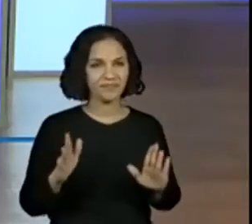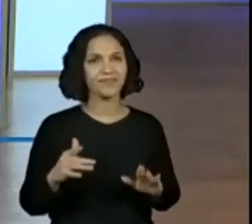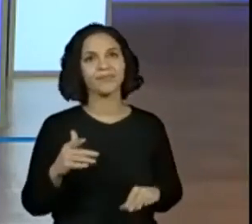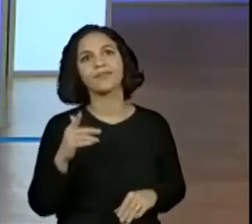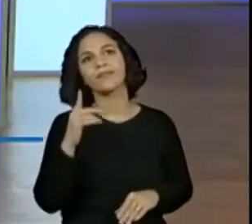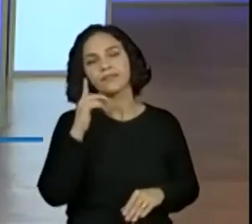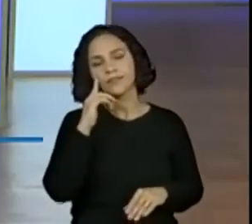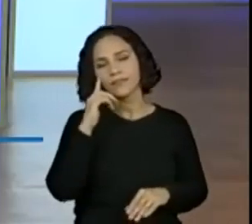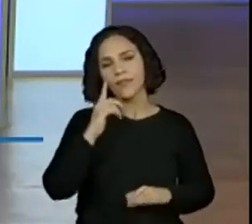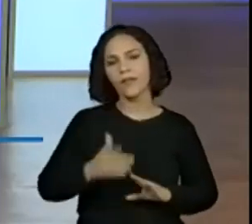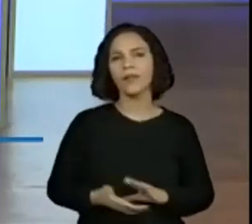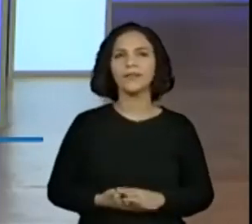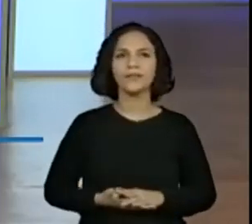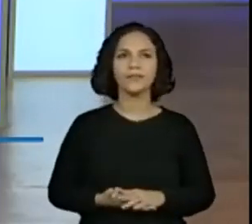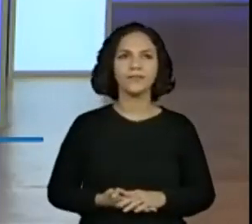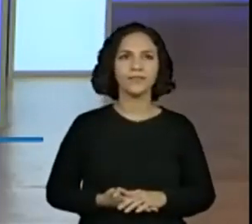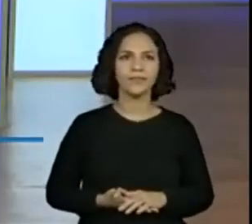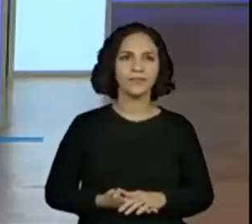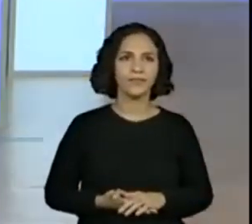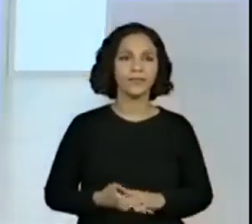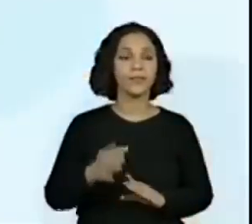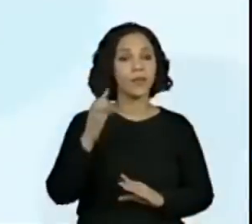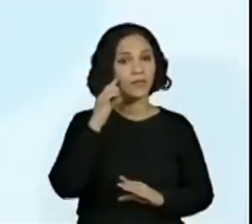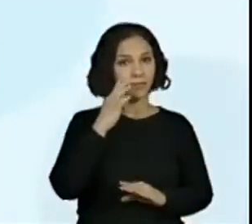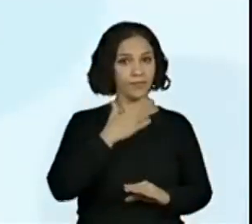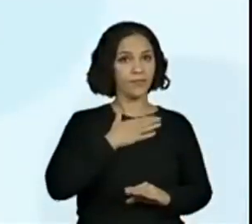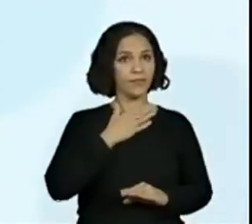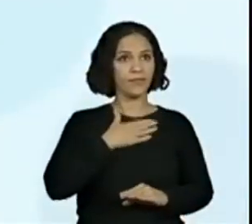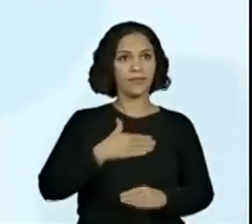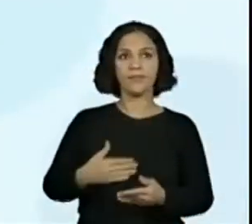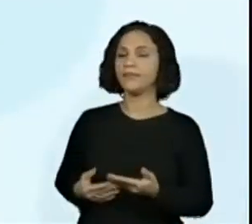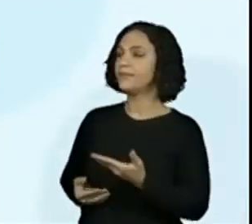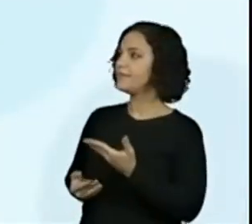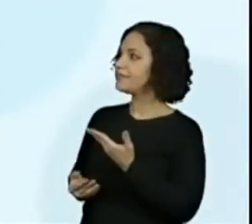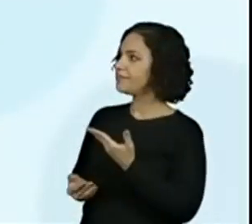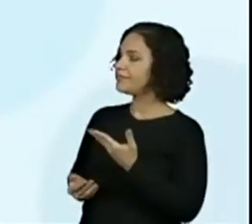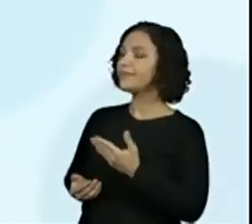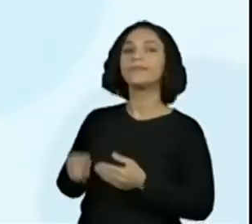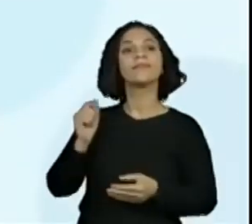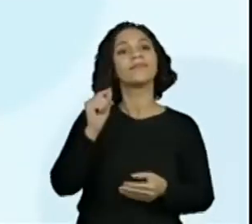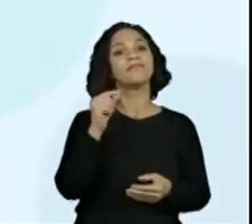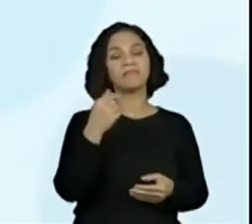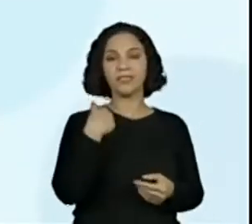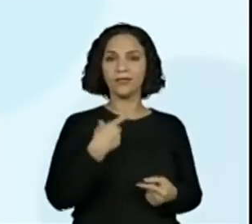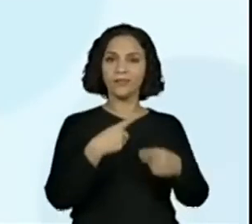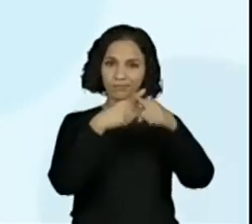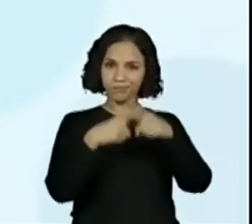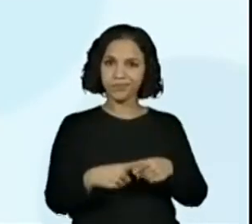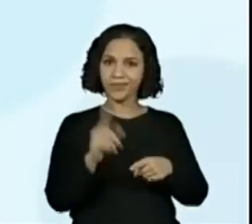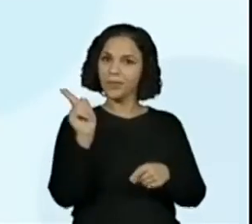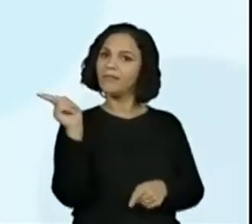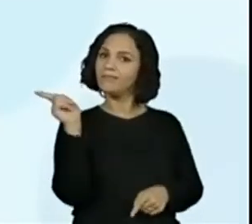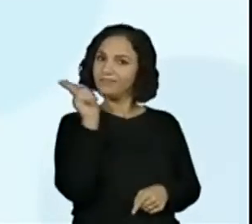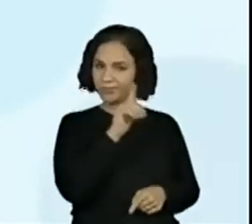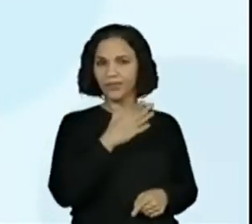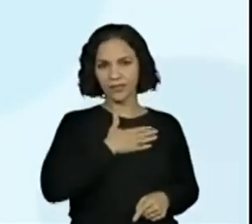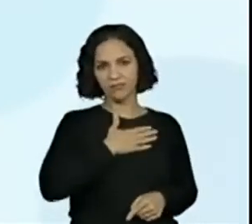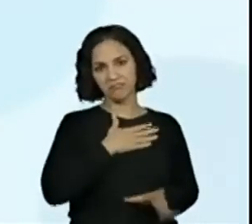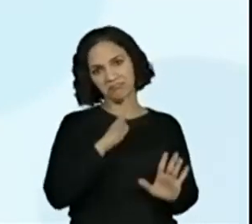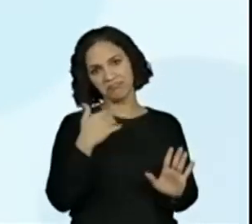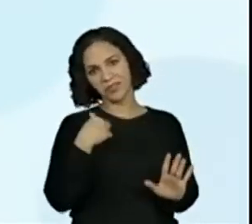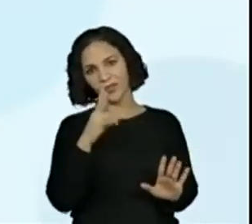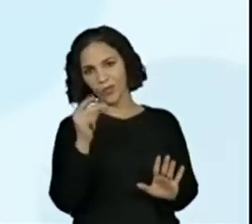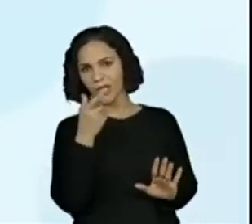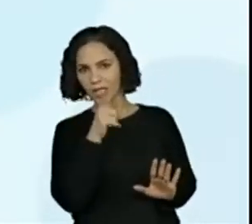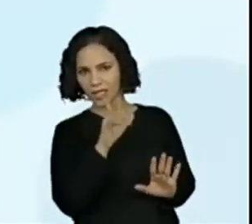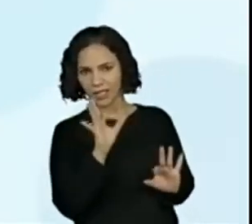dados ó ó e aqui ó professora Aline primeira competidora é ganhadora só não tá escrito aqui vem agora mas eu vou seria